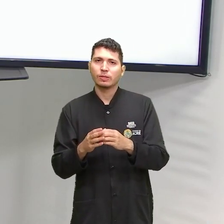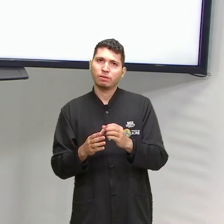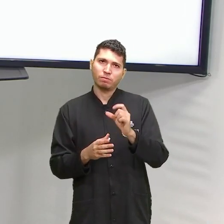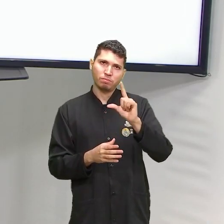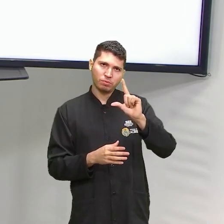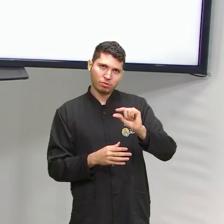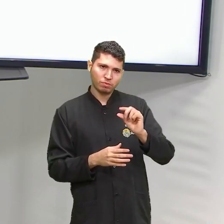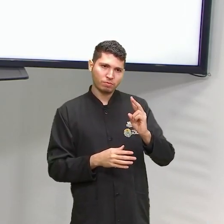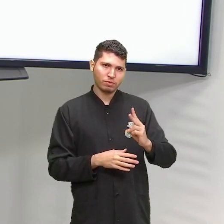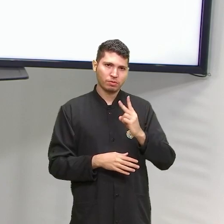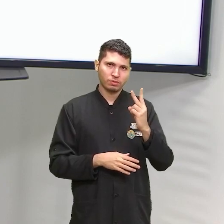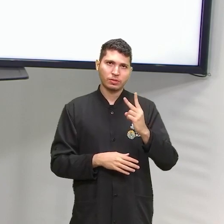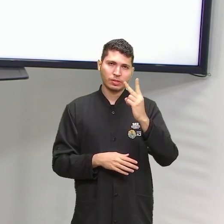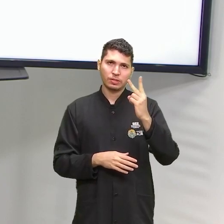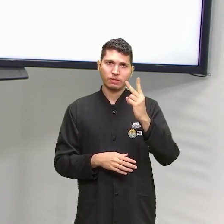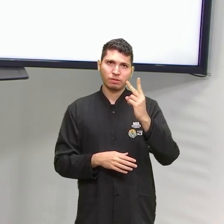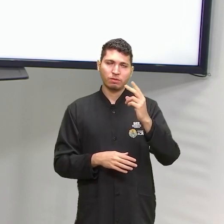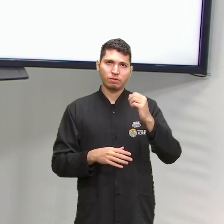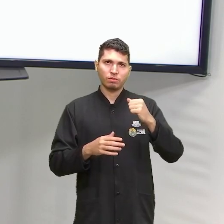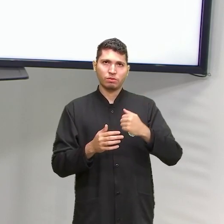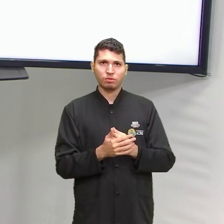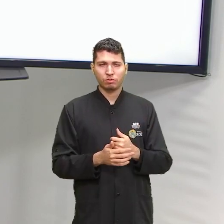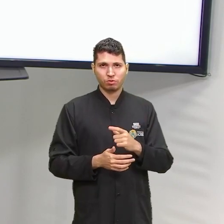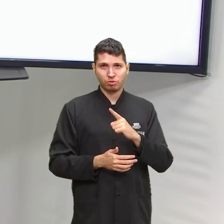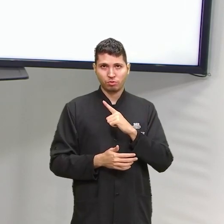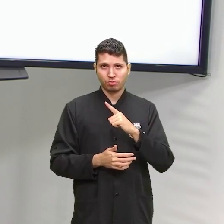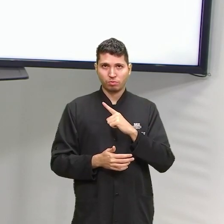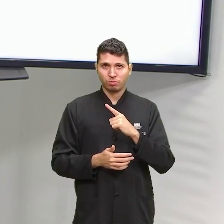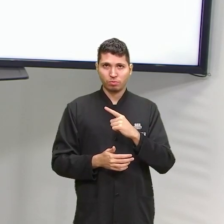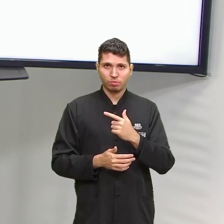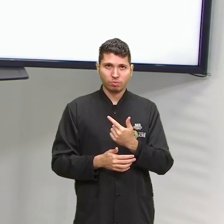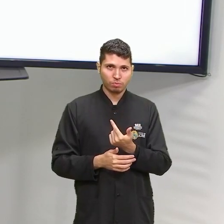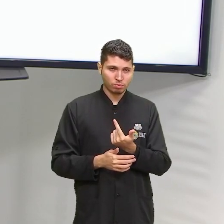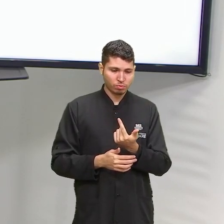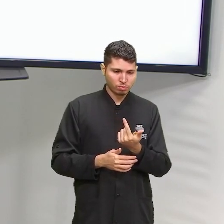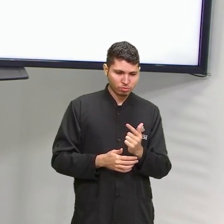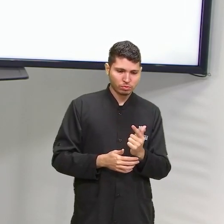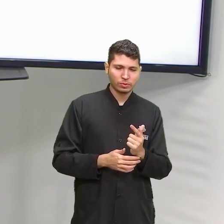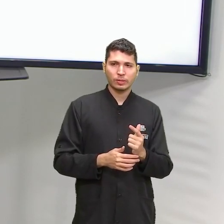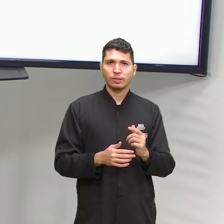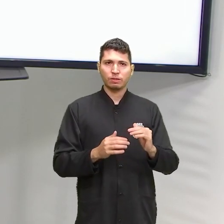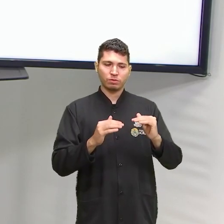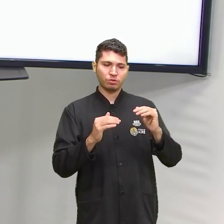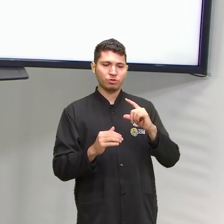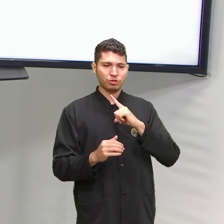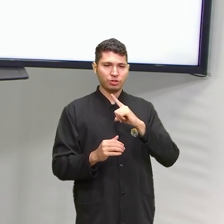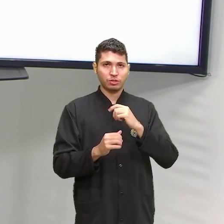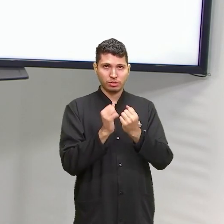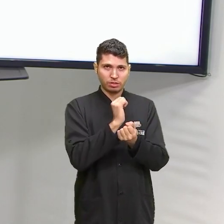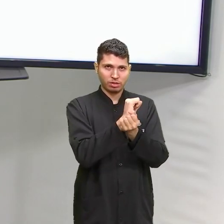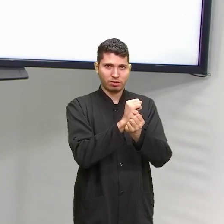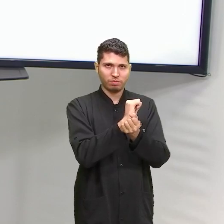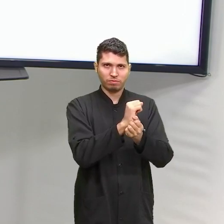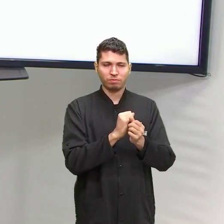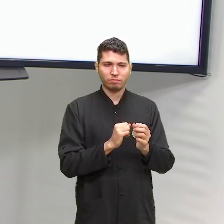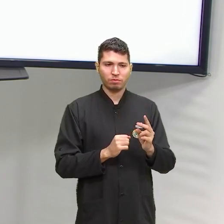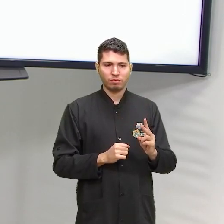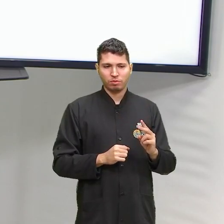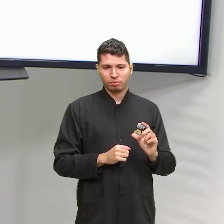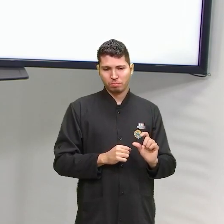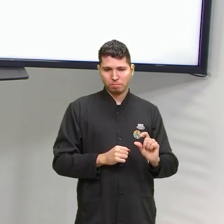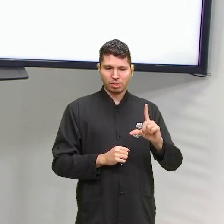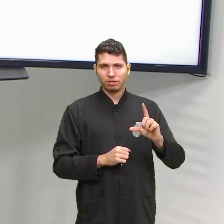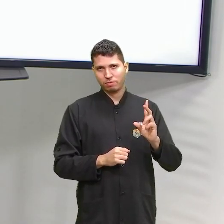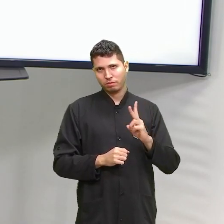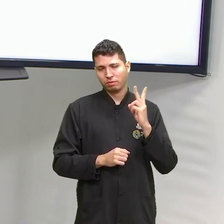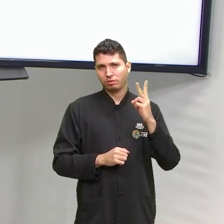valor, significa dizer que tinha outros escravos com valores um pouco maior. Portanto, a alternativa correta é reiterar,